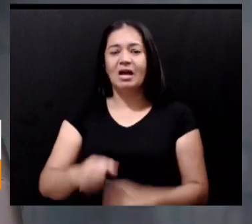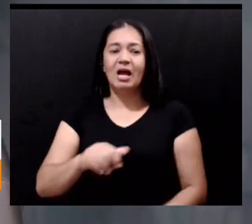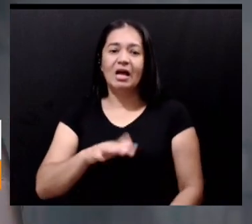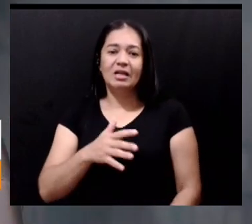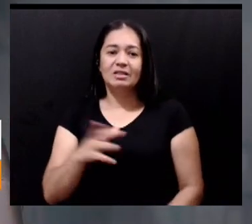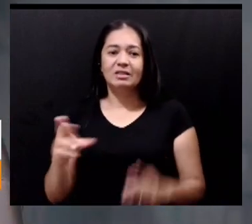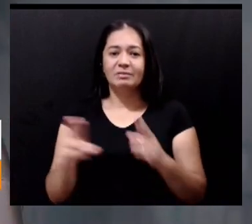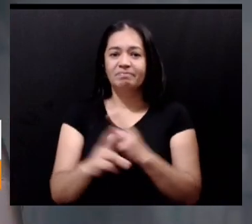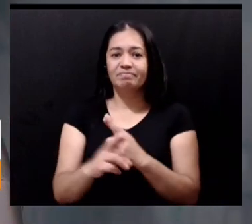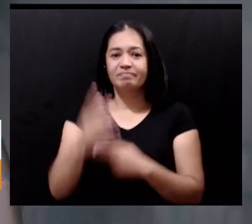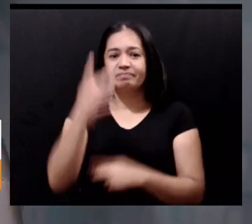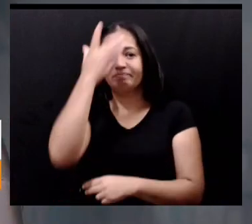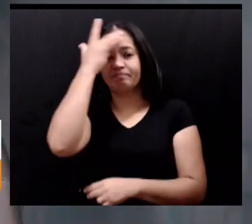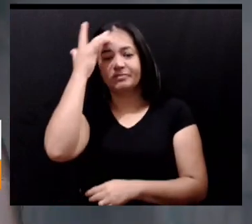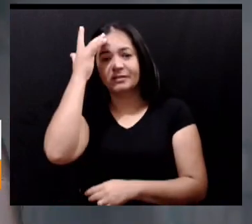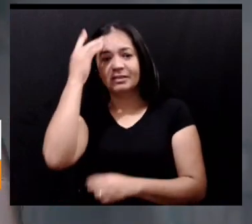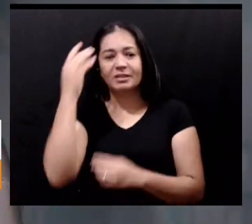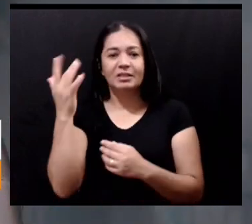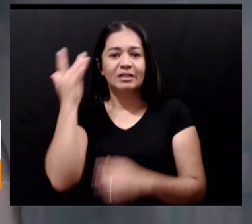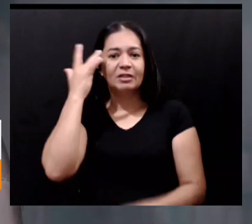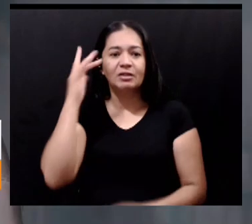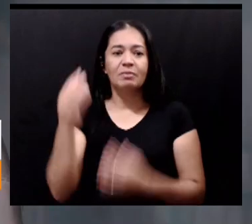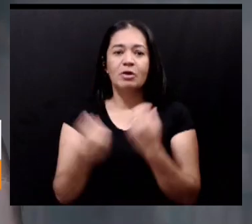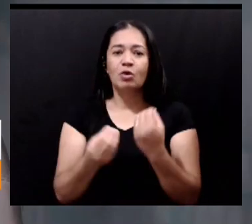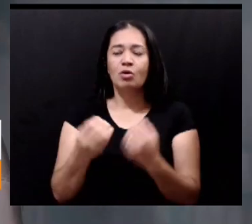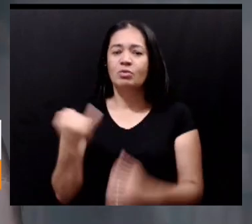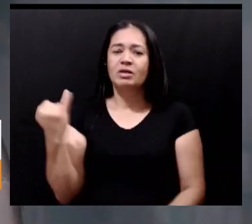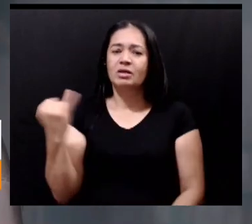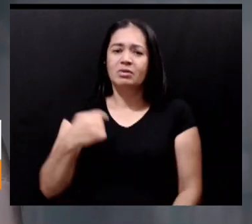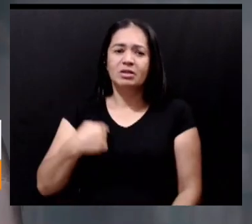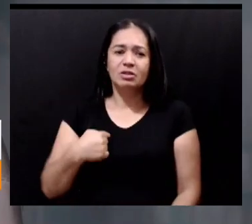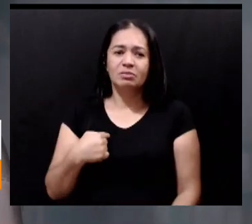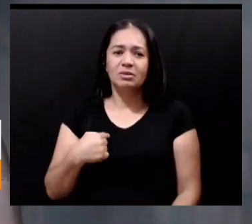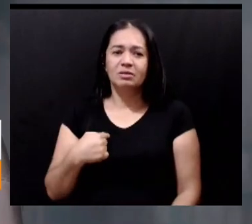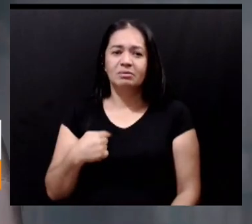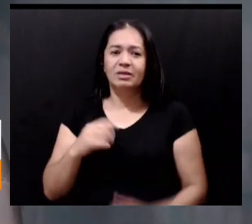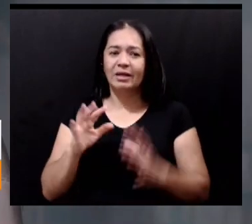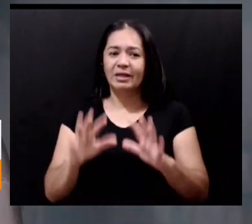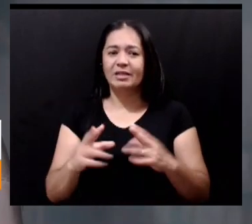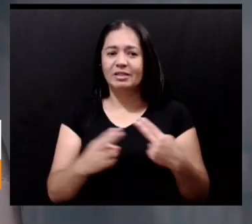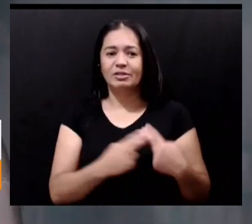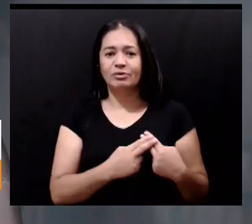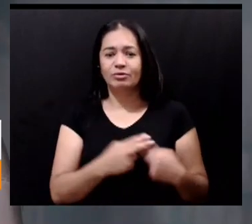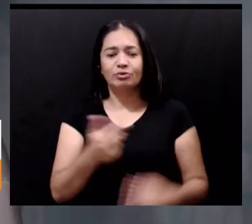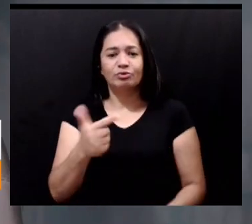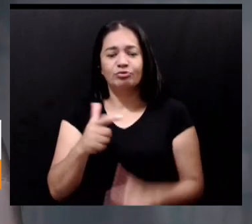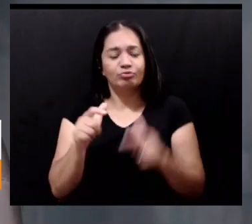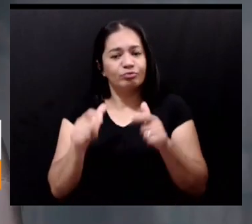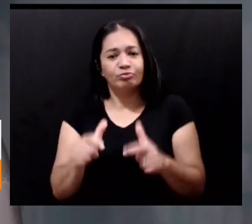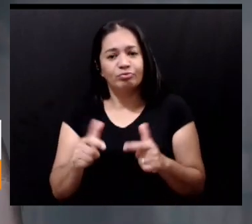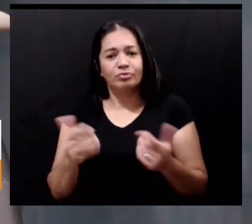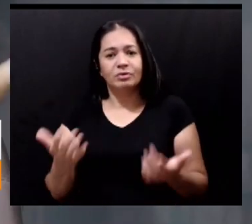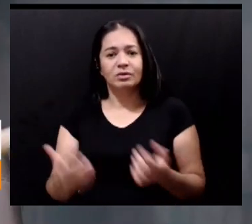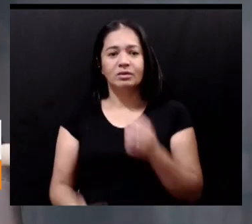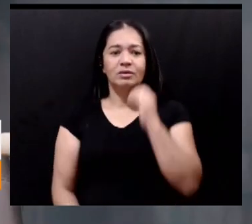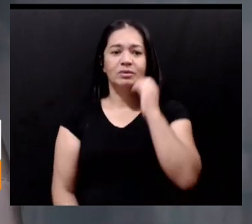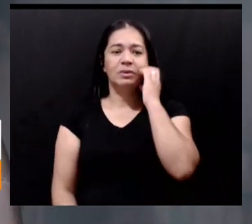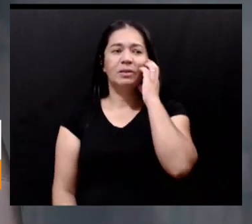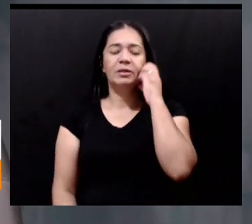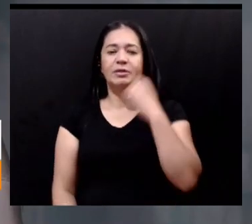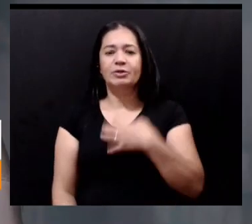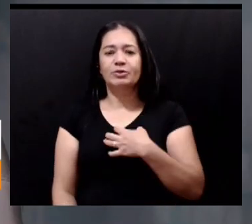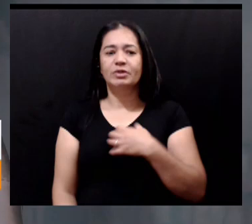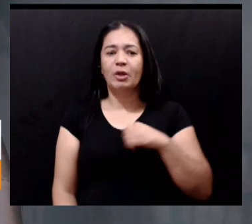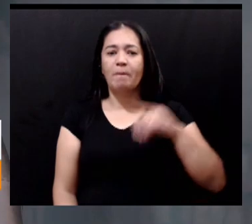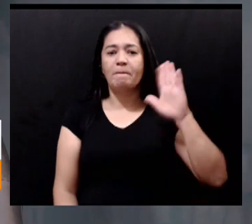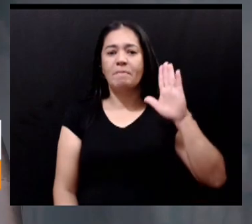consciência do quanto aquilo era importante para mim, esse luto não tem lugar, não tem espaço. Então eu sinto que quanto mais espaços a gente tem como esse